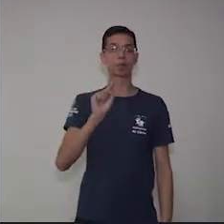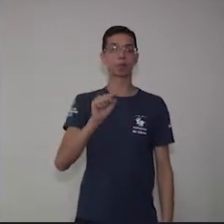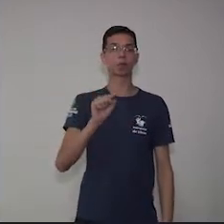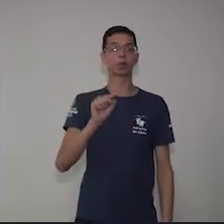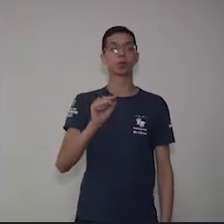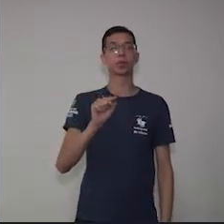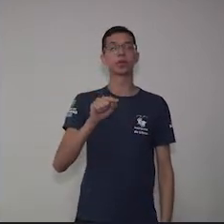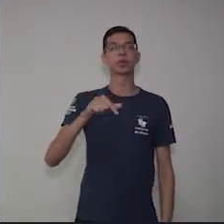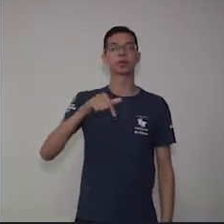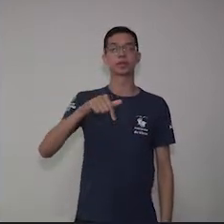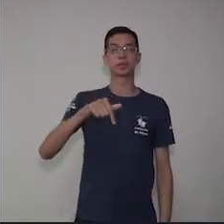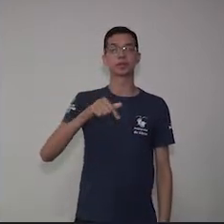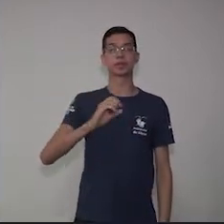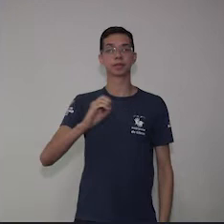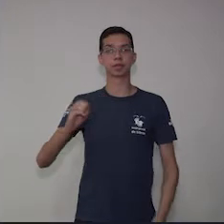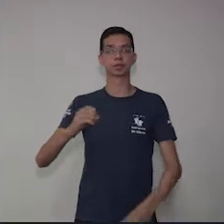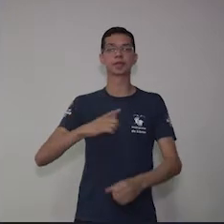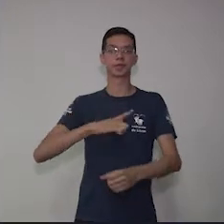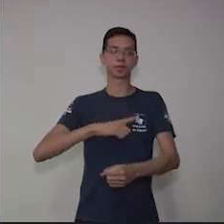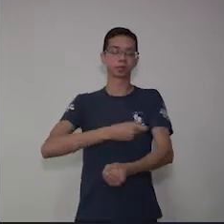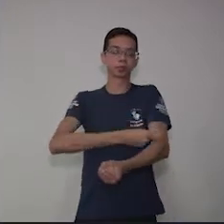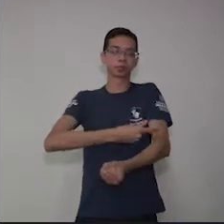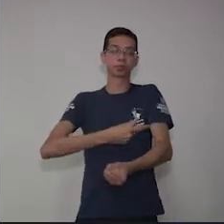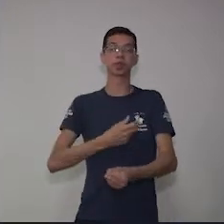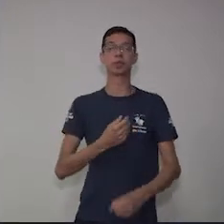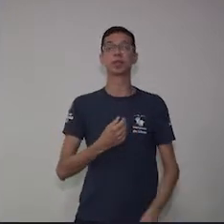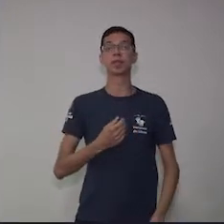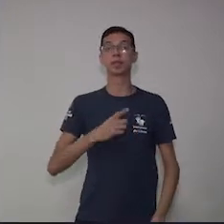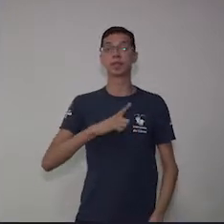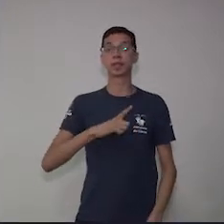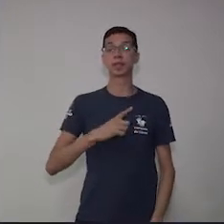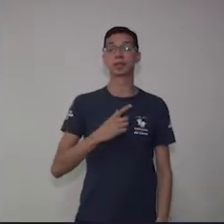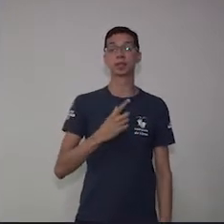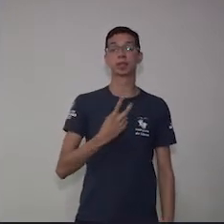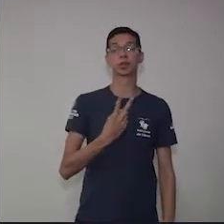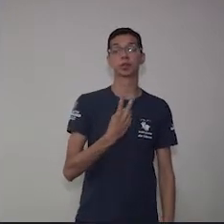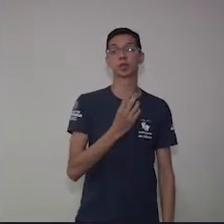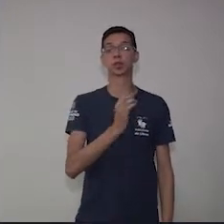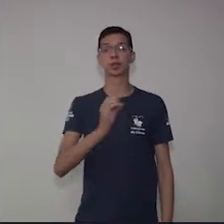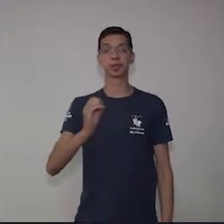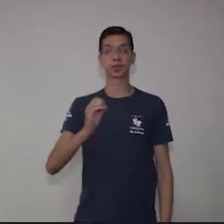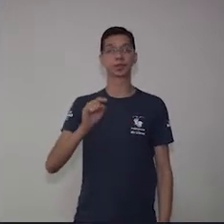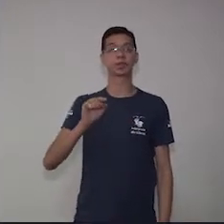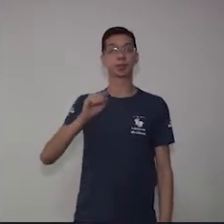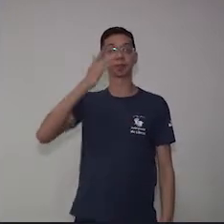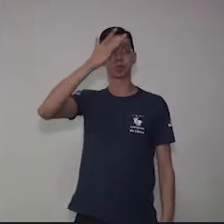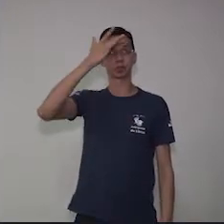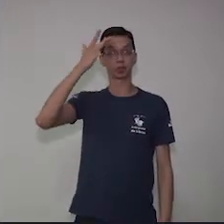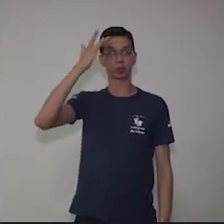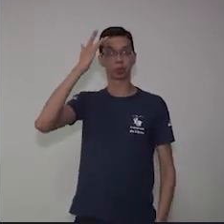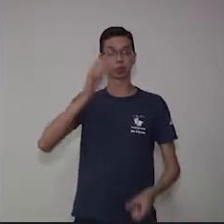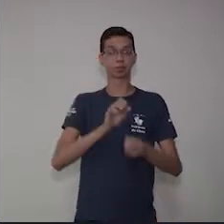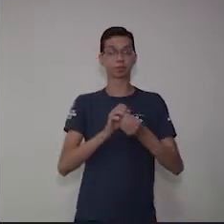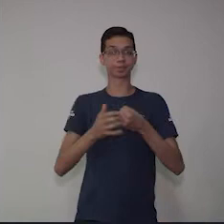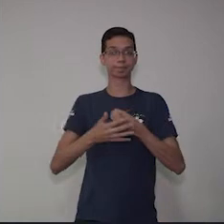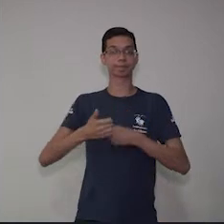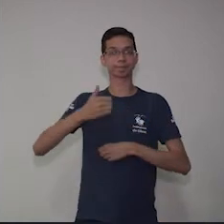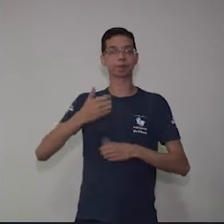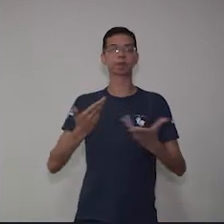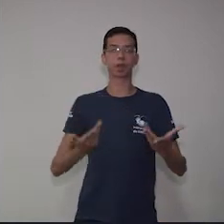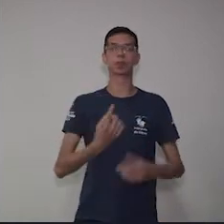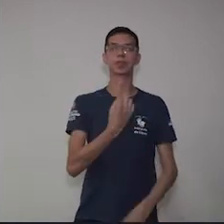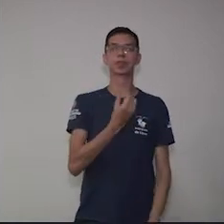coletas, 281 pessoas positivadas, com um resultado de 16%, então,